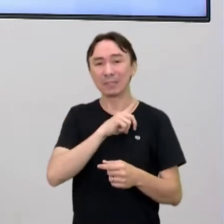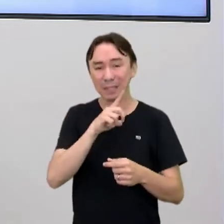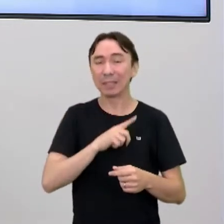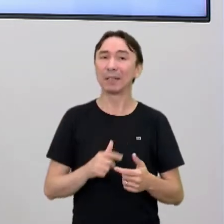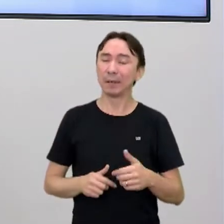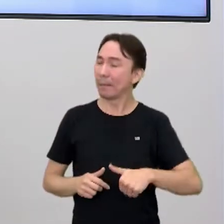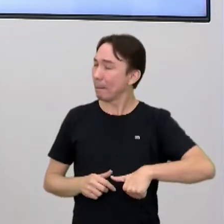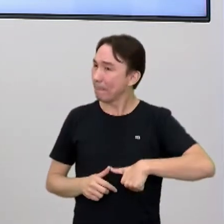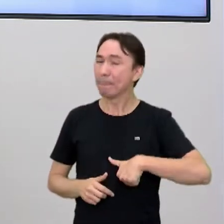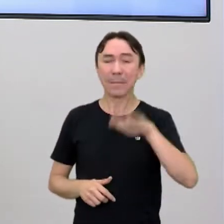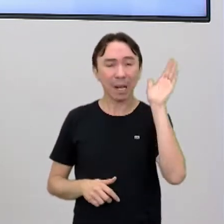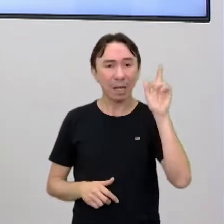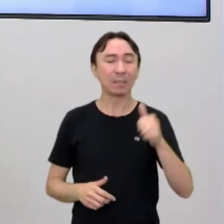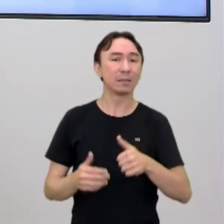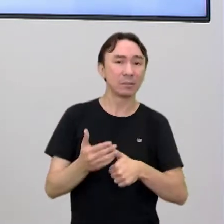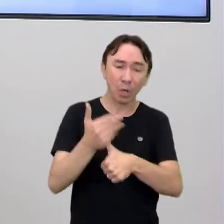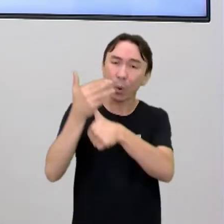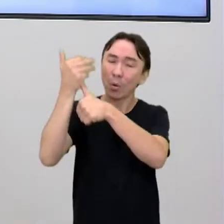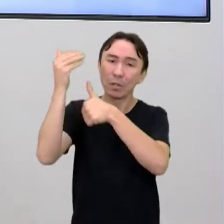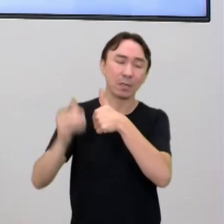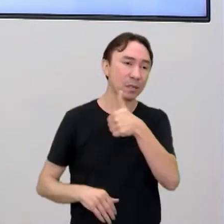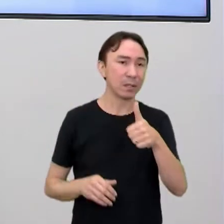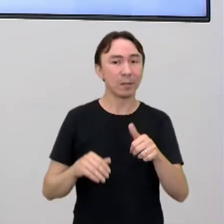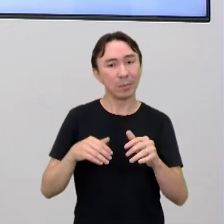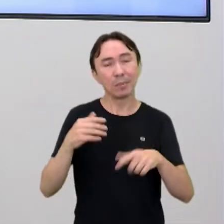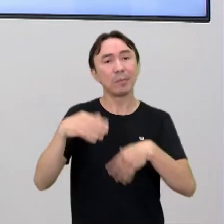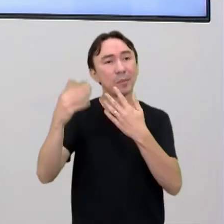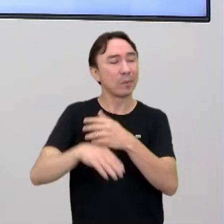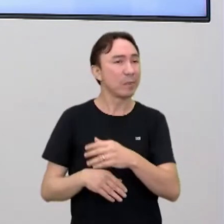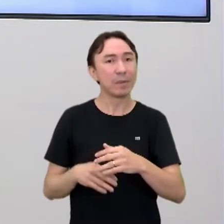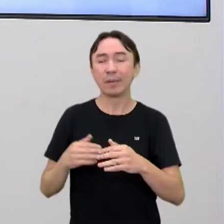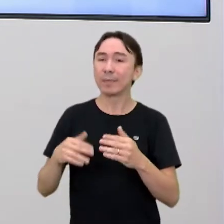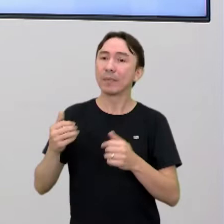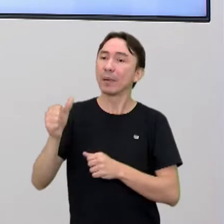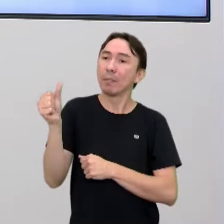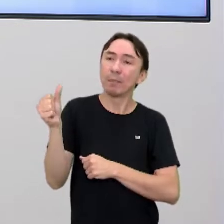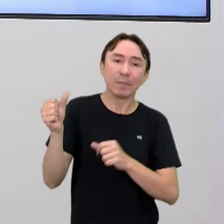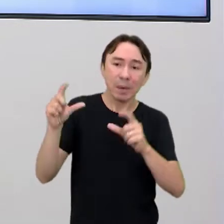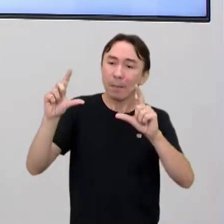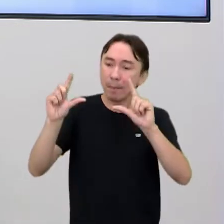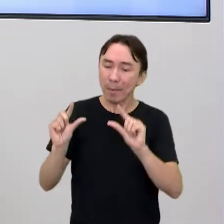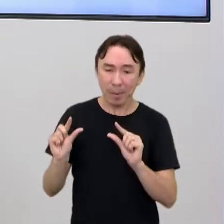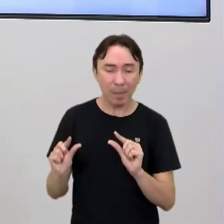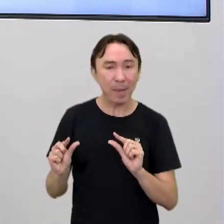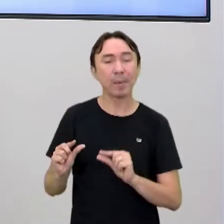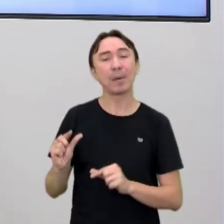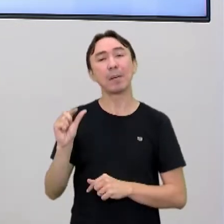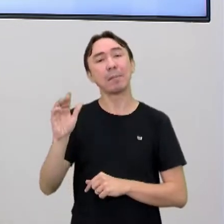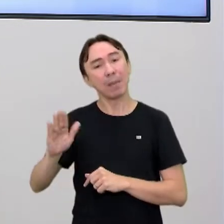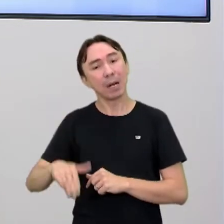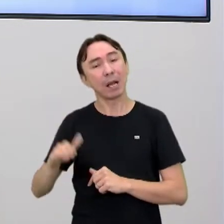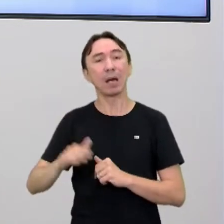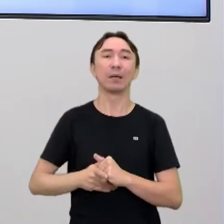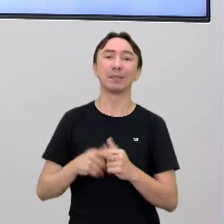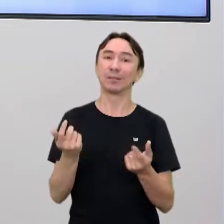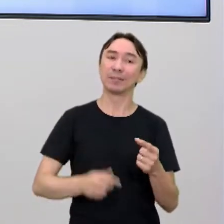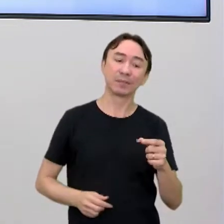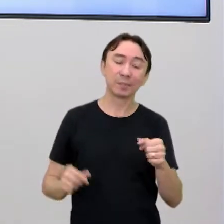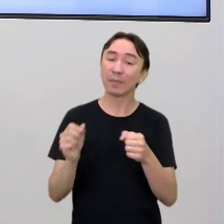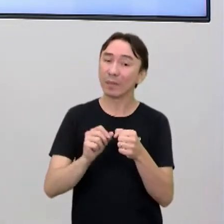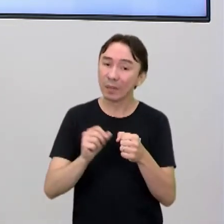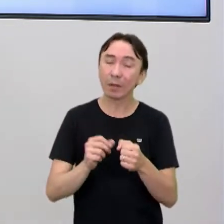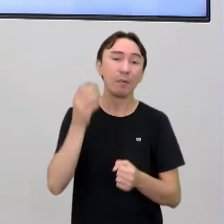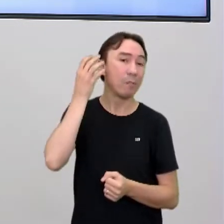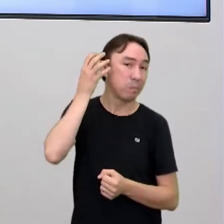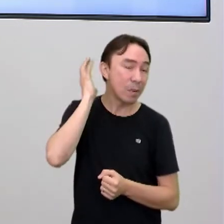e ao mesmo tempo mais barato, que nós desenvolvemos o rádio, depois a televisão,